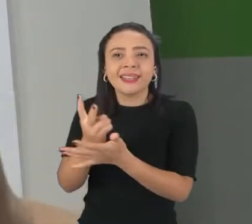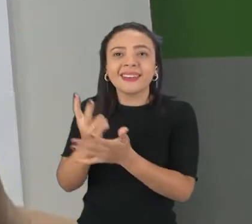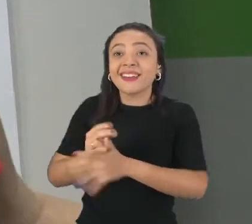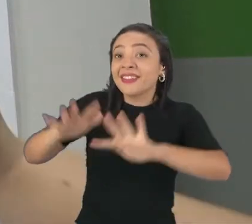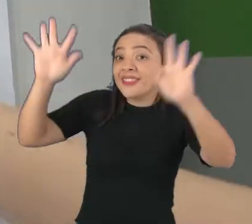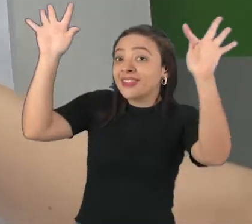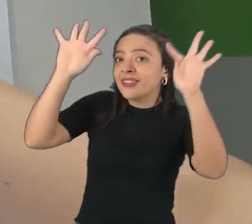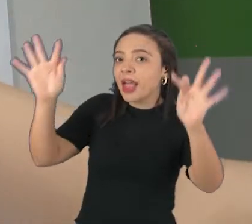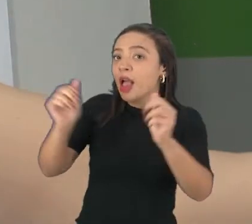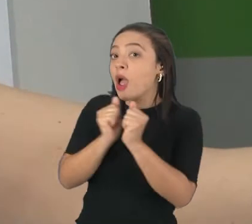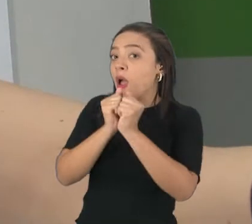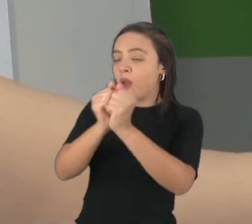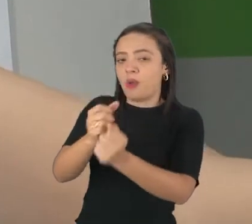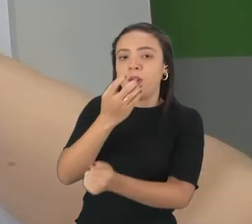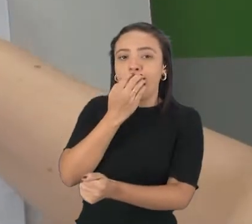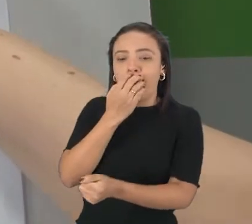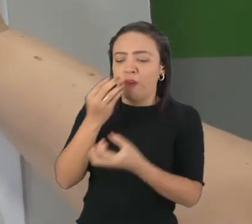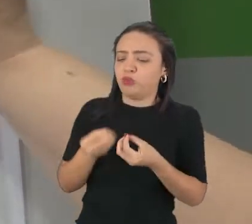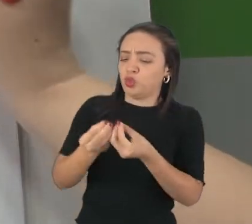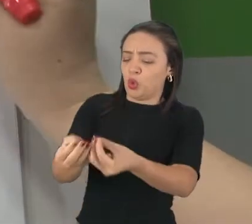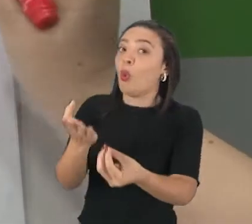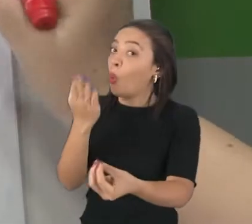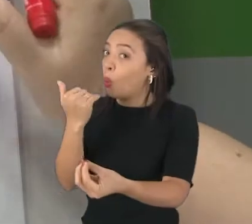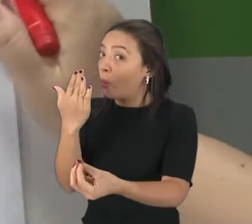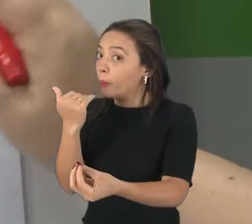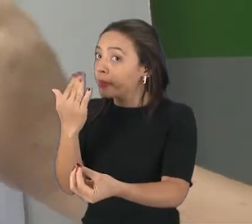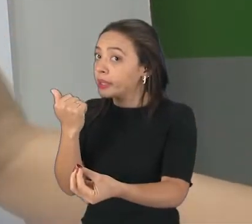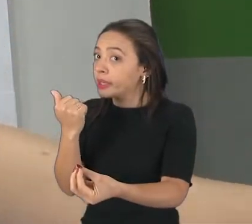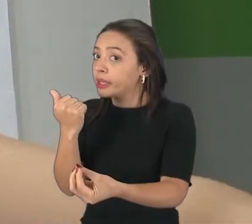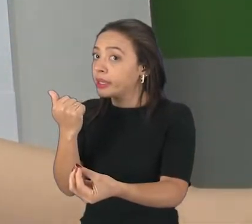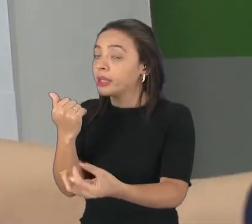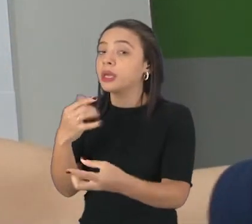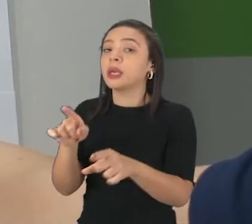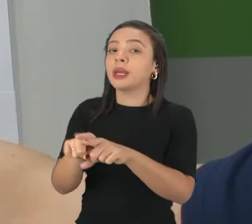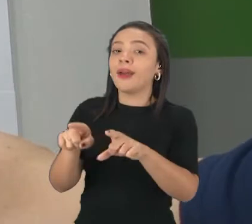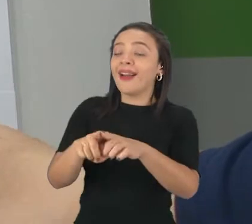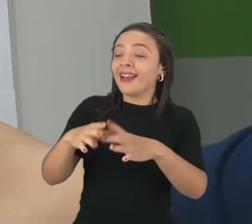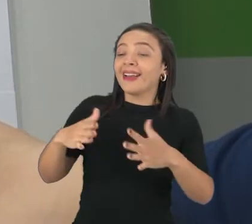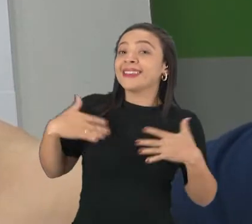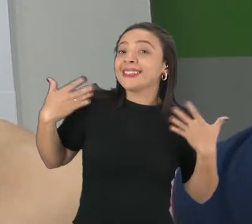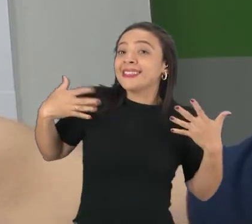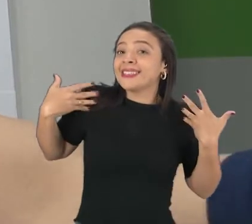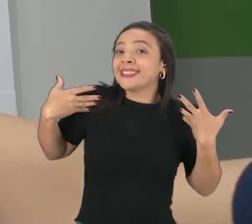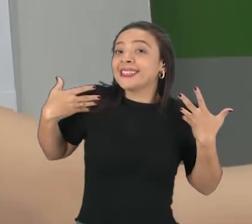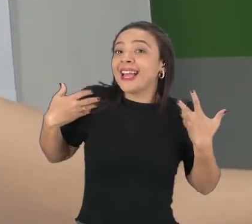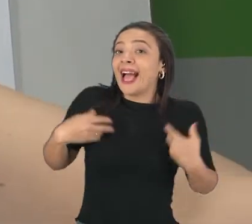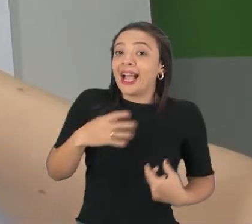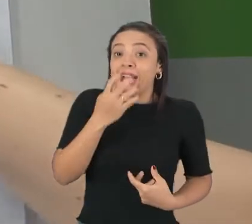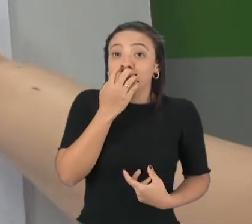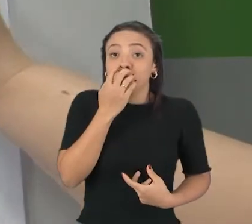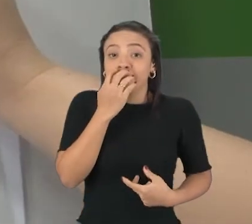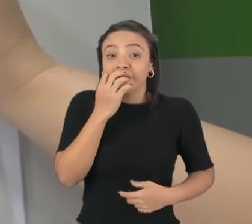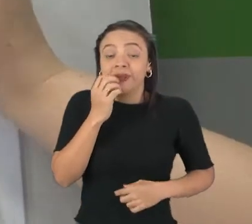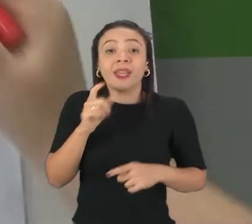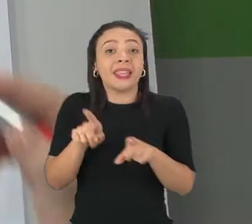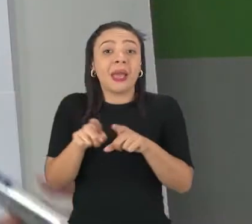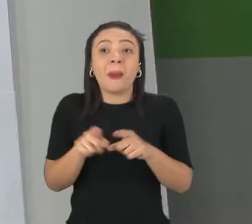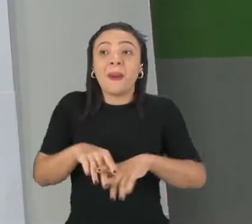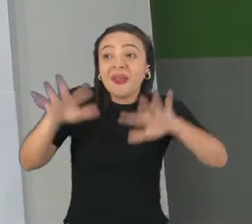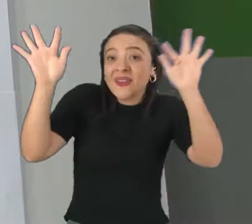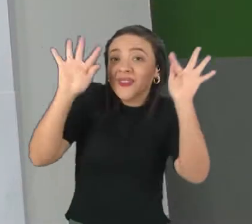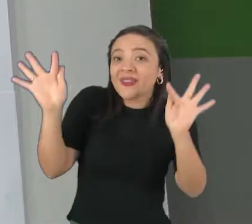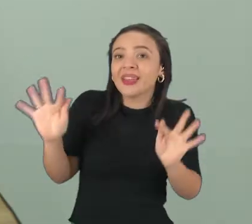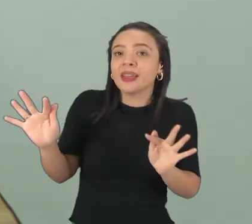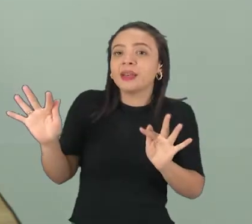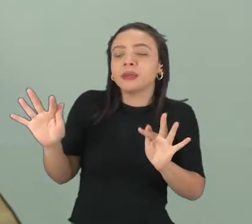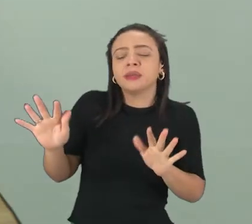com ela, dando-lhe de comer, e entusiasmava, e ela ficava toda entusiasmada quando ele chegava.